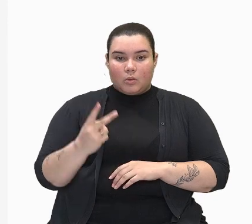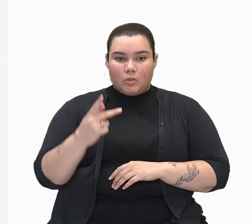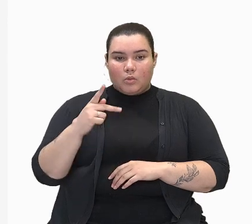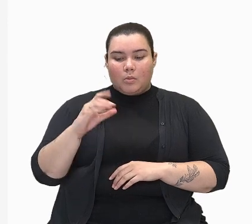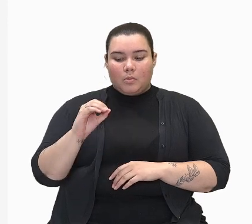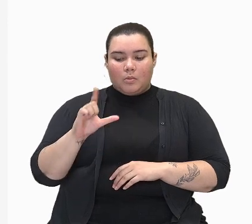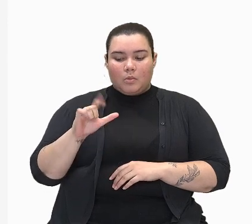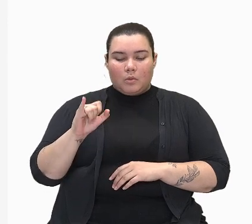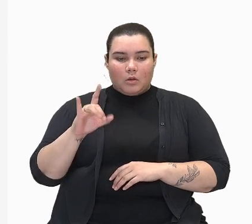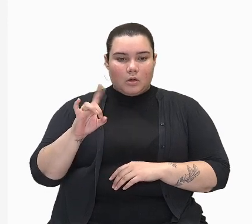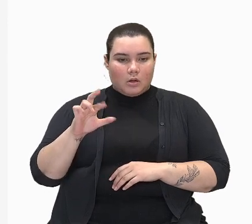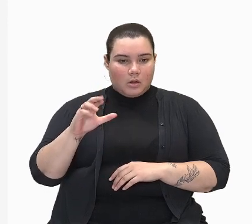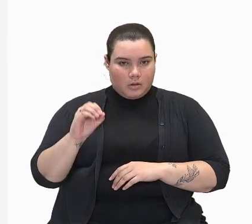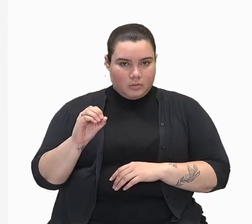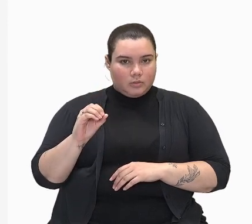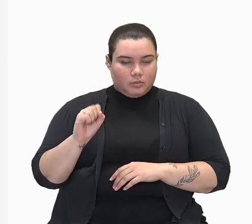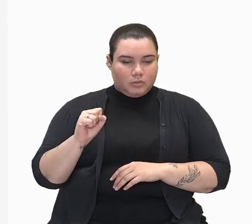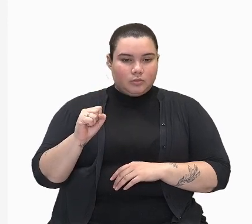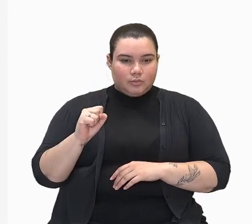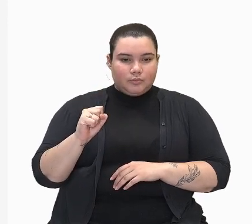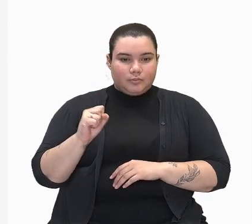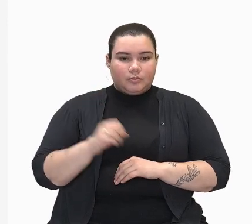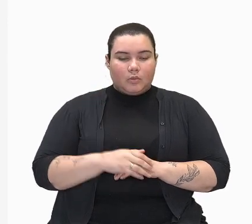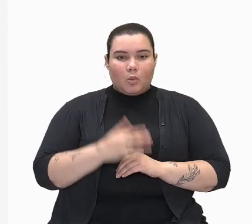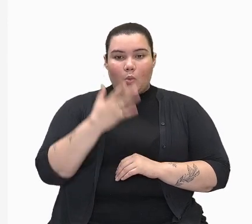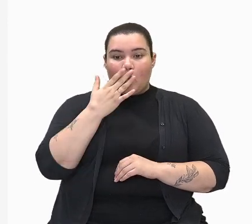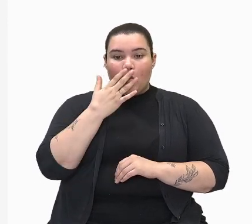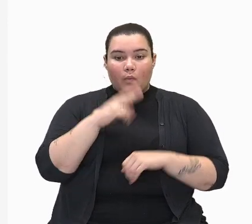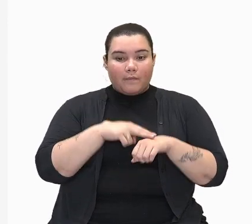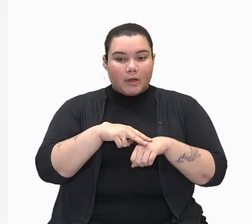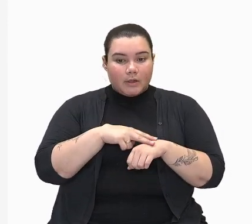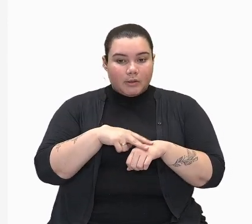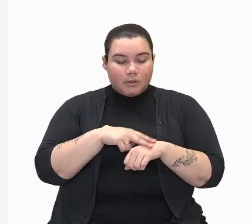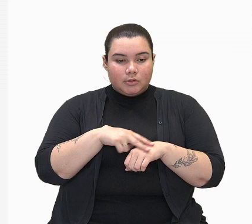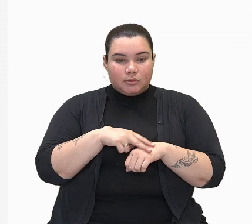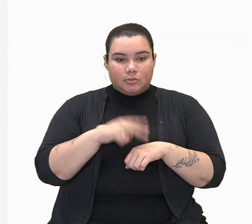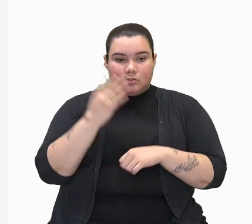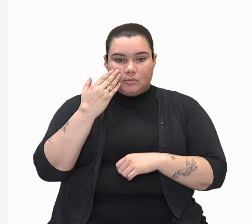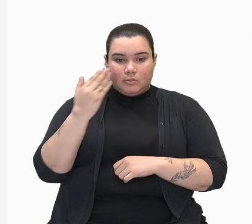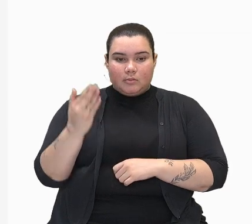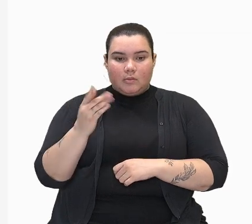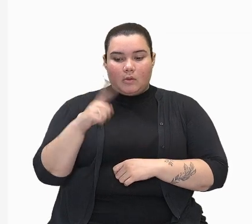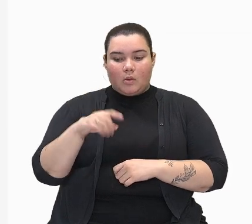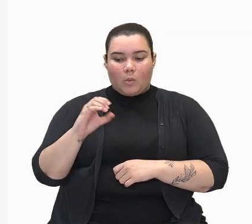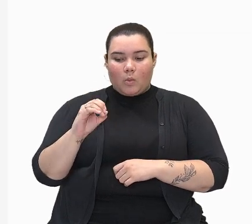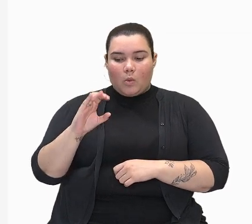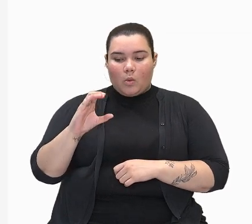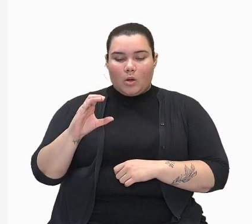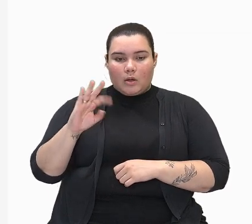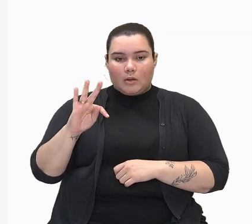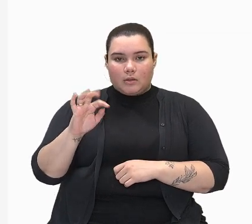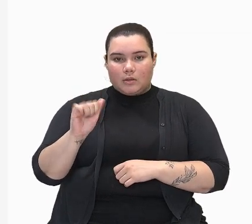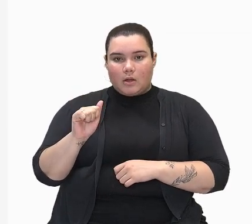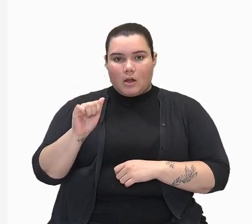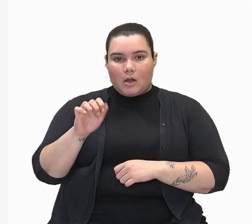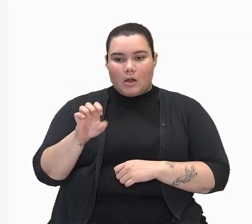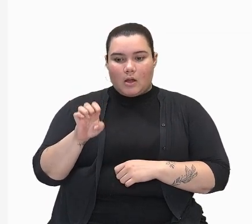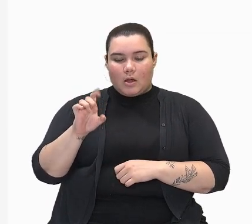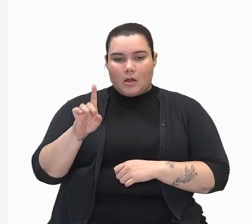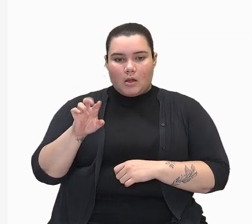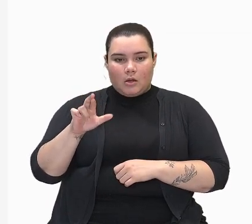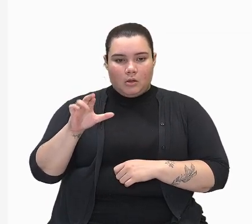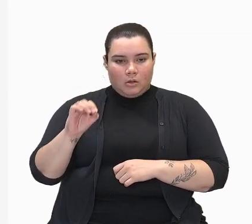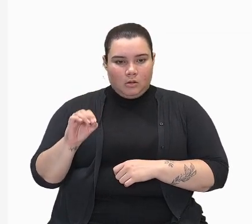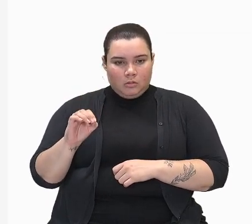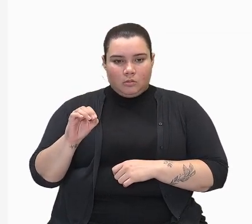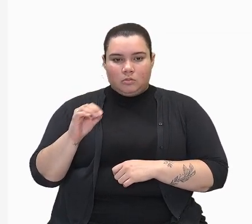Platão que estavam faltando, né? Em verde, nós temos o octaedro. Ele parece aí